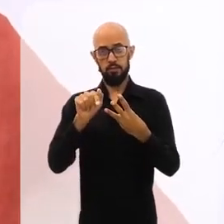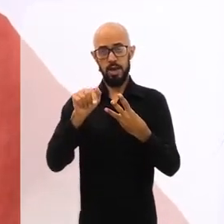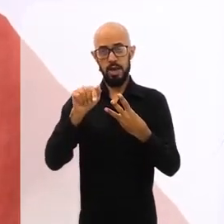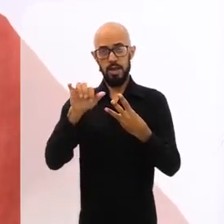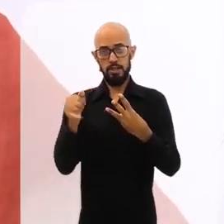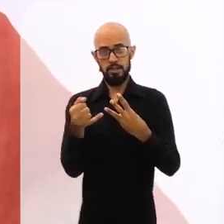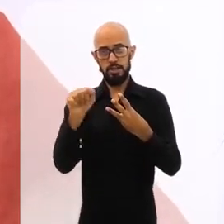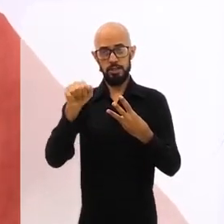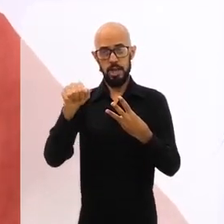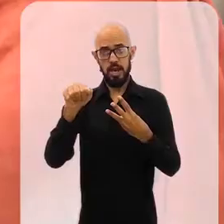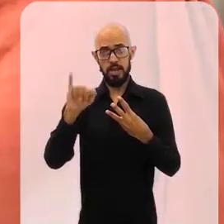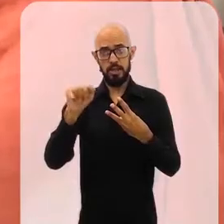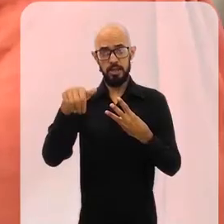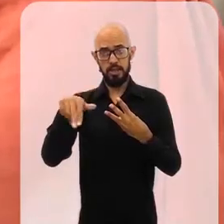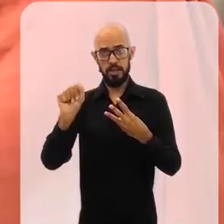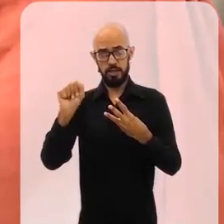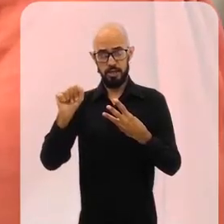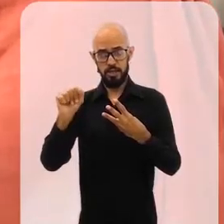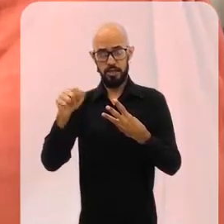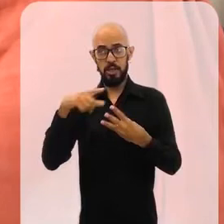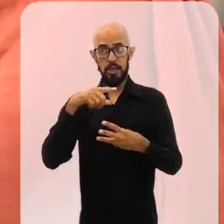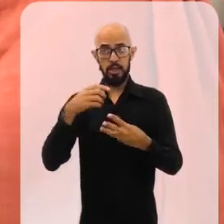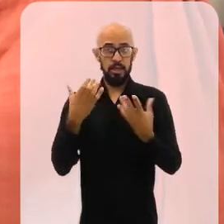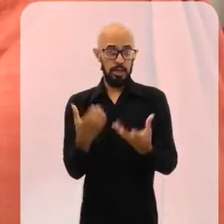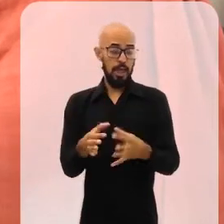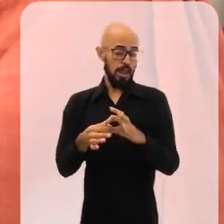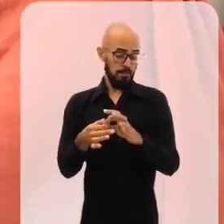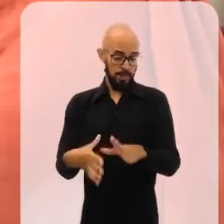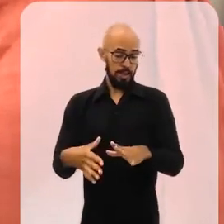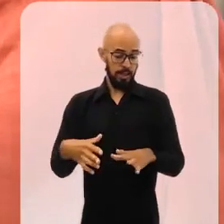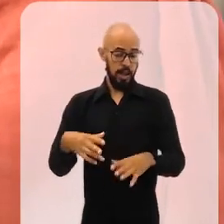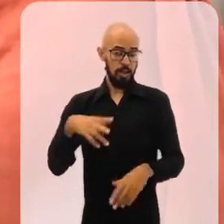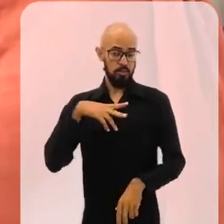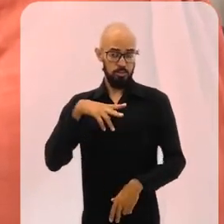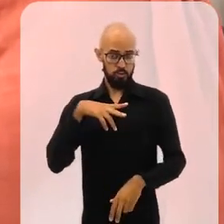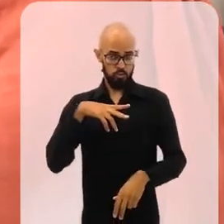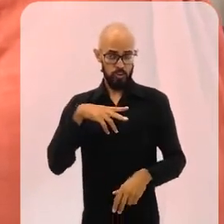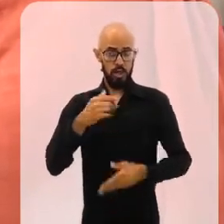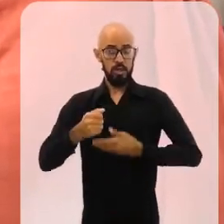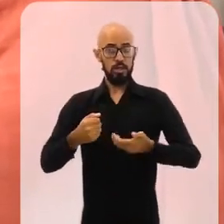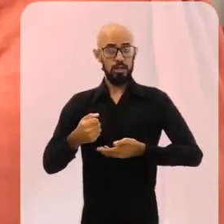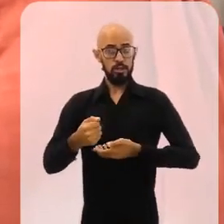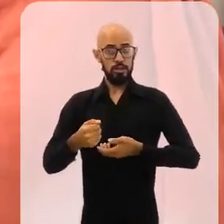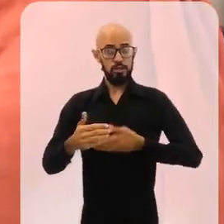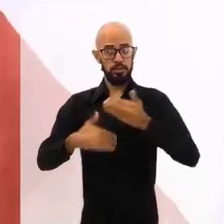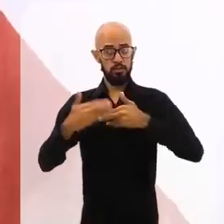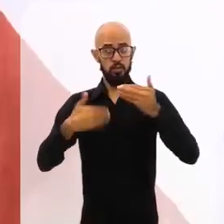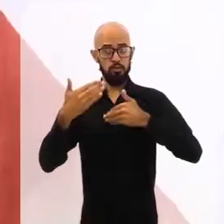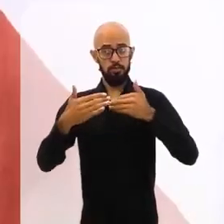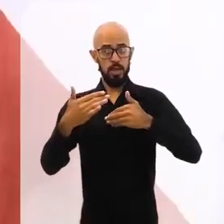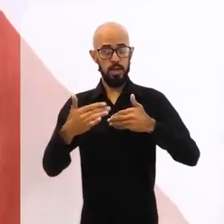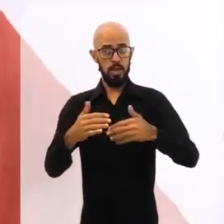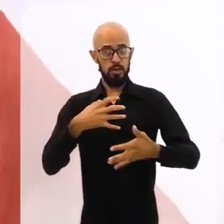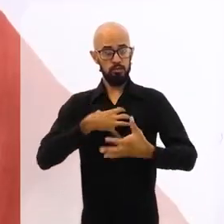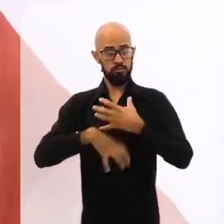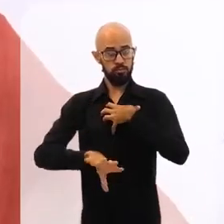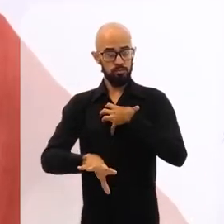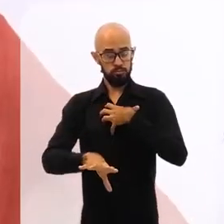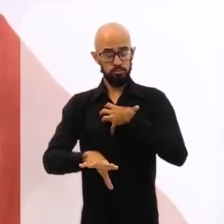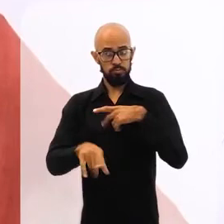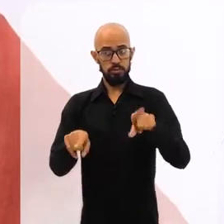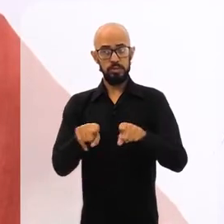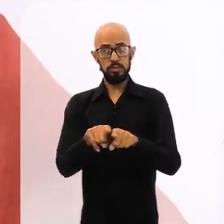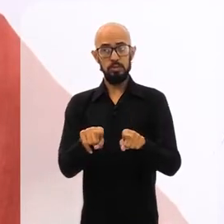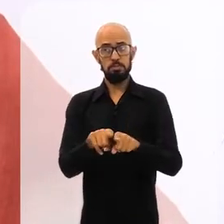budismo tibetano, ele além de desejar se libertar do sofrimento, desenvolver a compaixão, mas ele trabalha com os